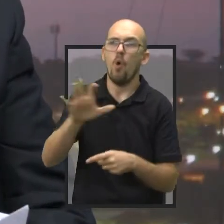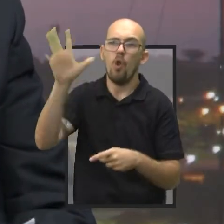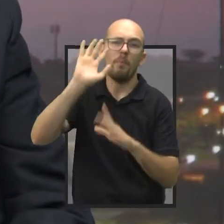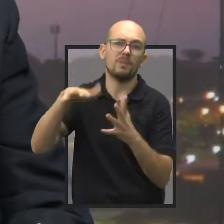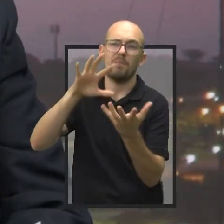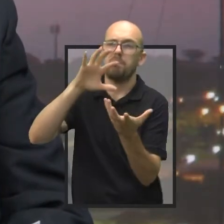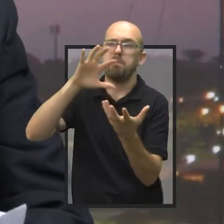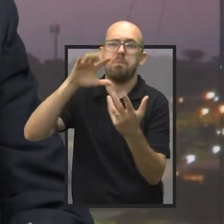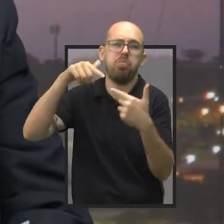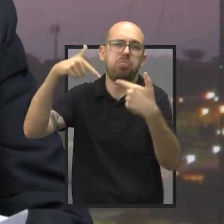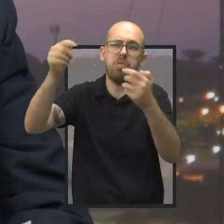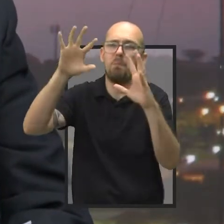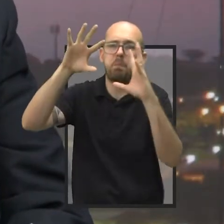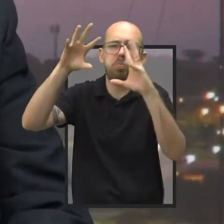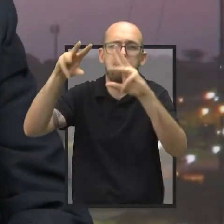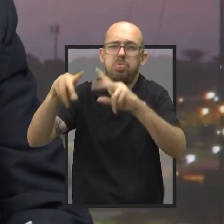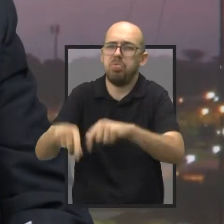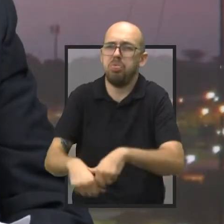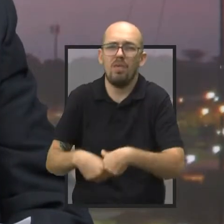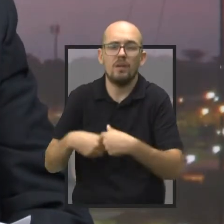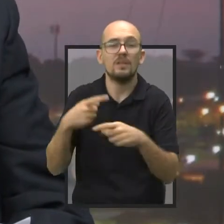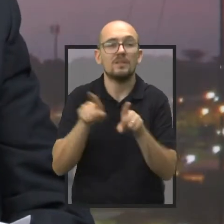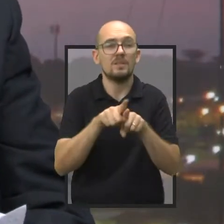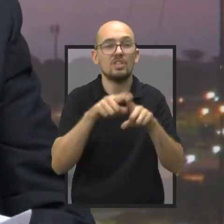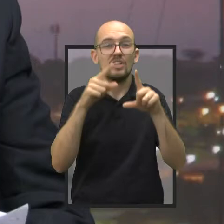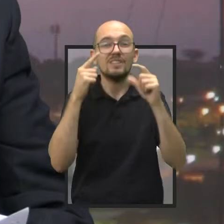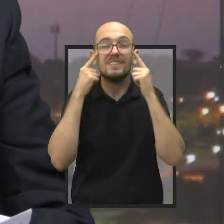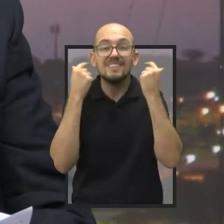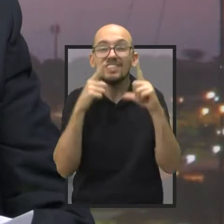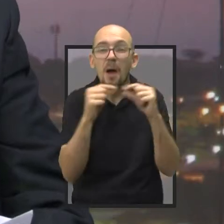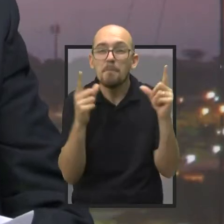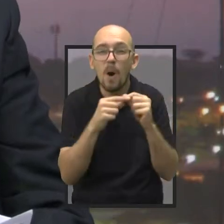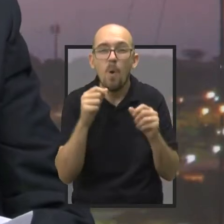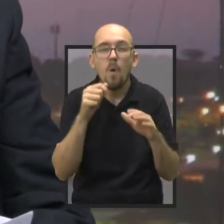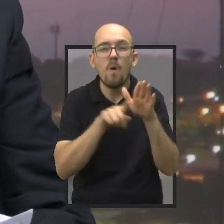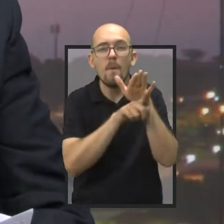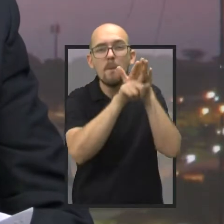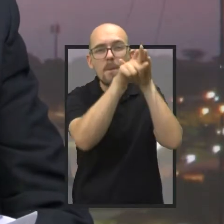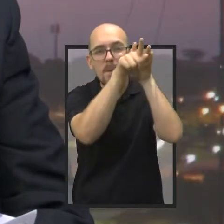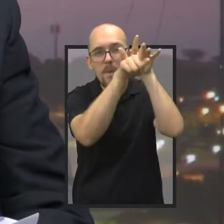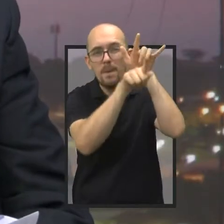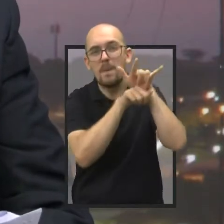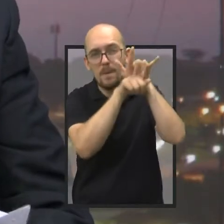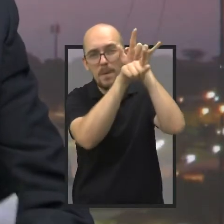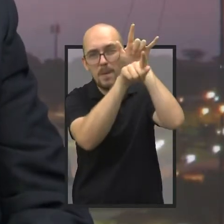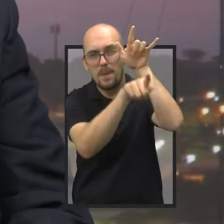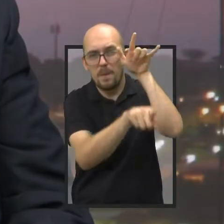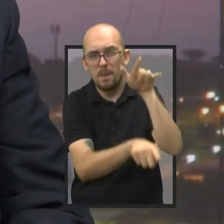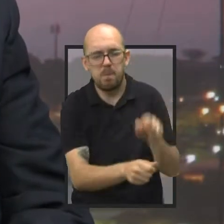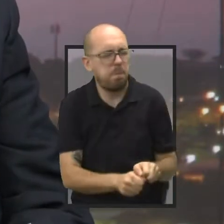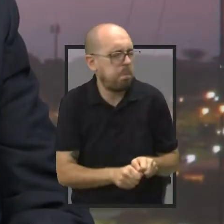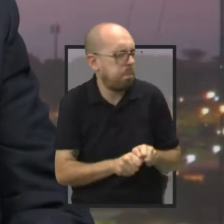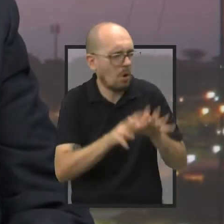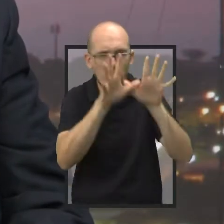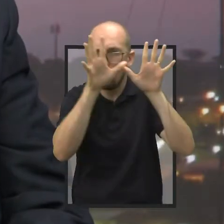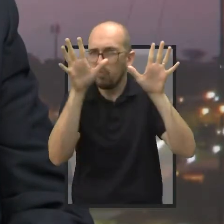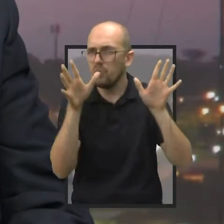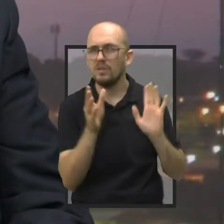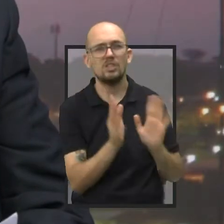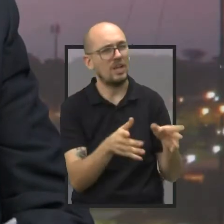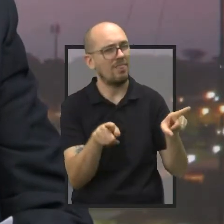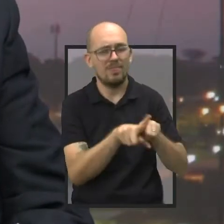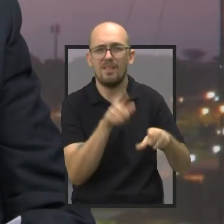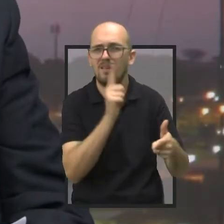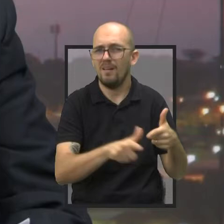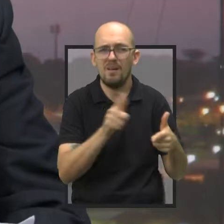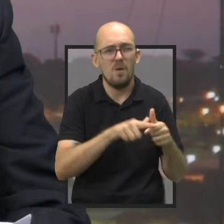o Japão também com a bomba nuclear, o mundo todo, né, da Europa, onde ocorreu a Segunda Guerra